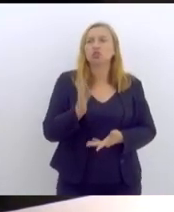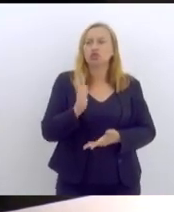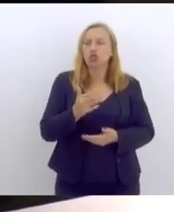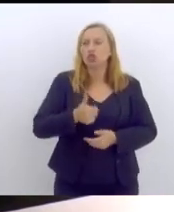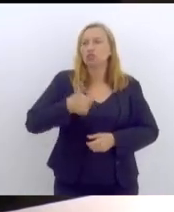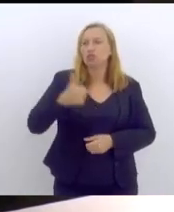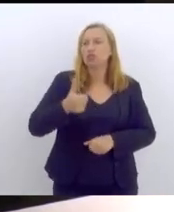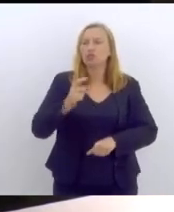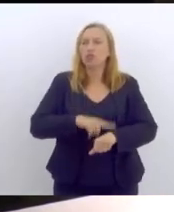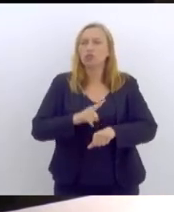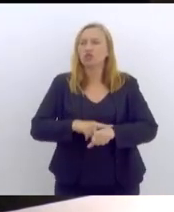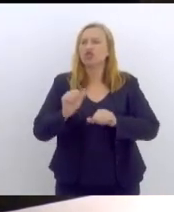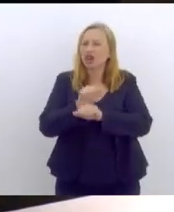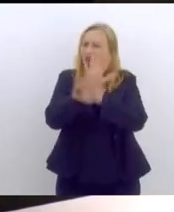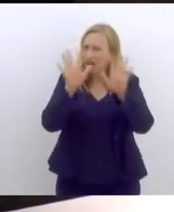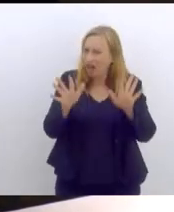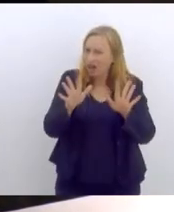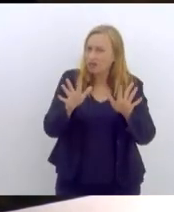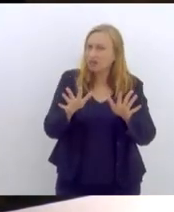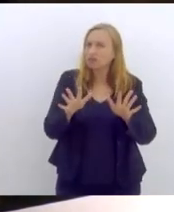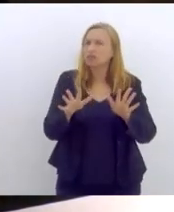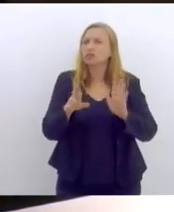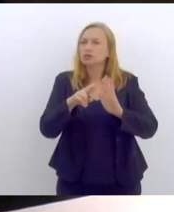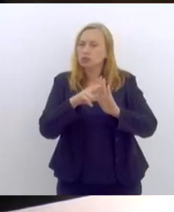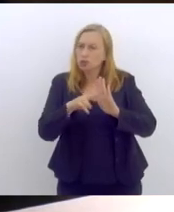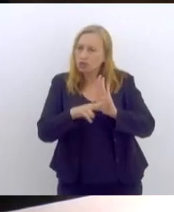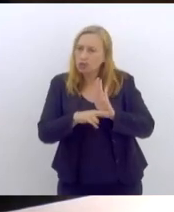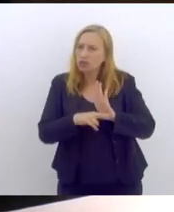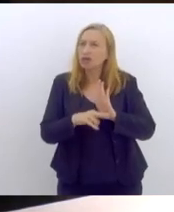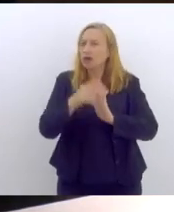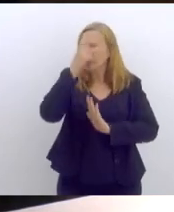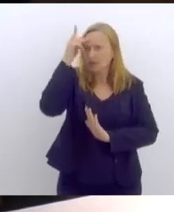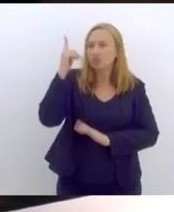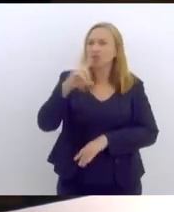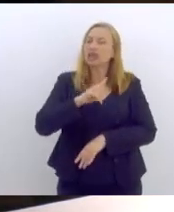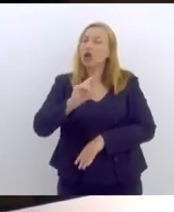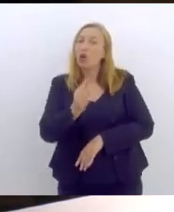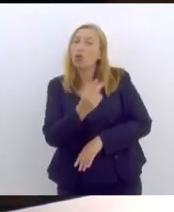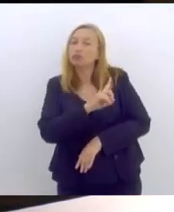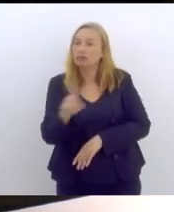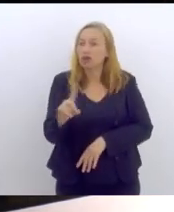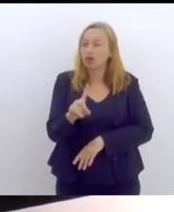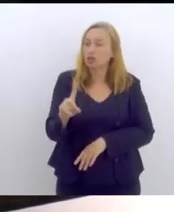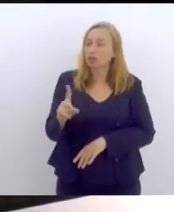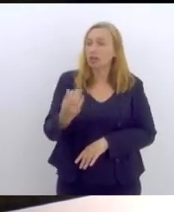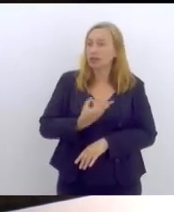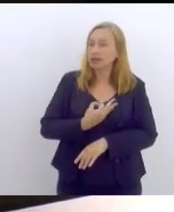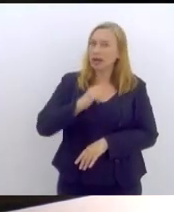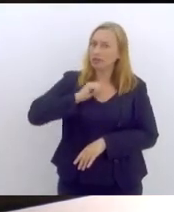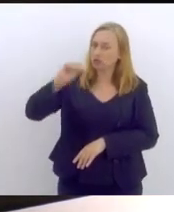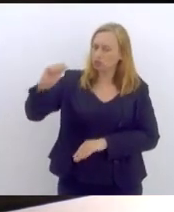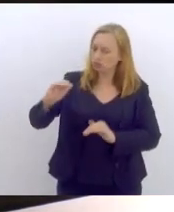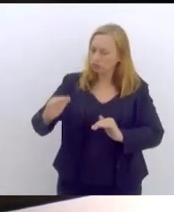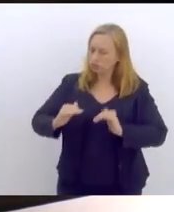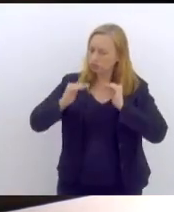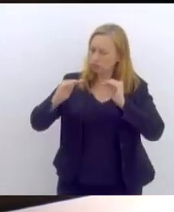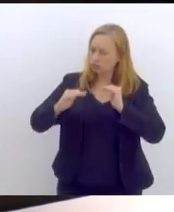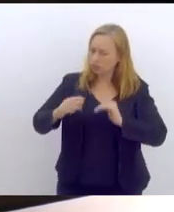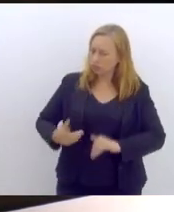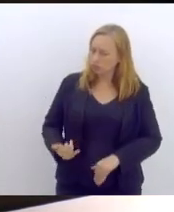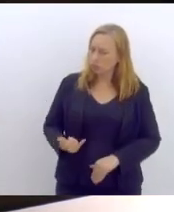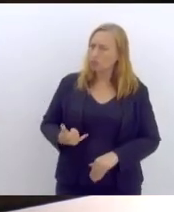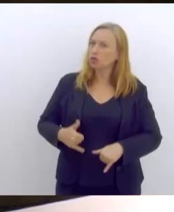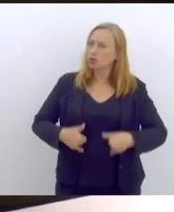primeira sessão, já deixar claro quais são os seus critérios para a pessoa ter ou não essa honraria, né? Uma honraria de muito respeito e que a